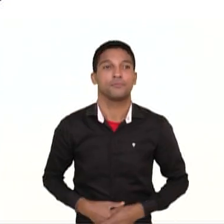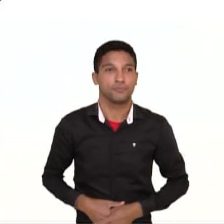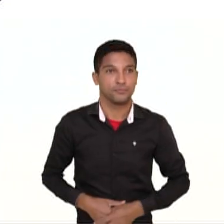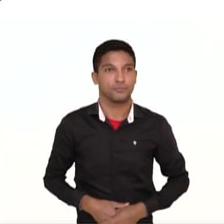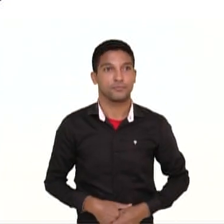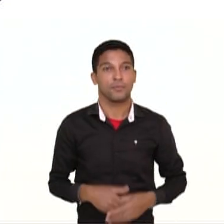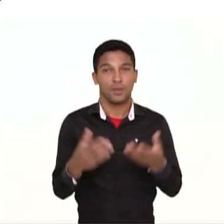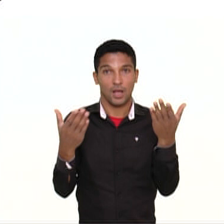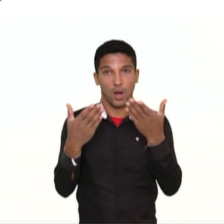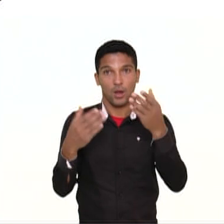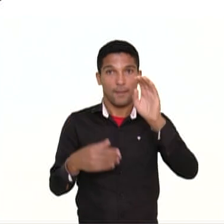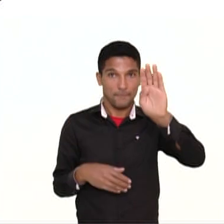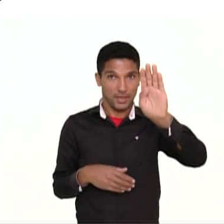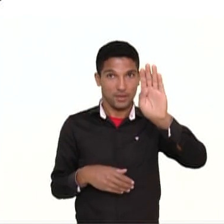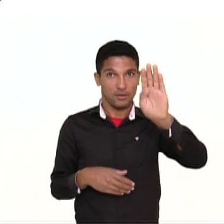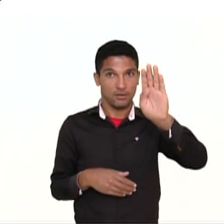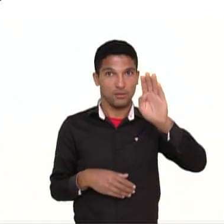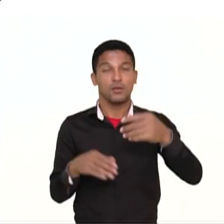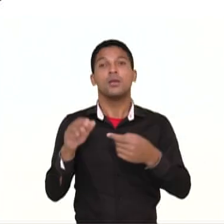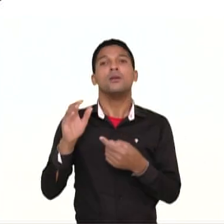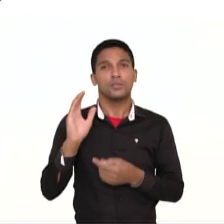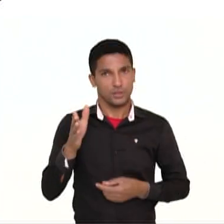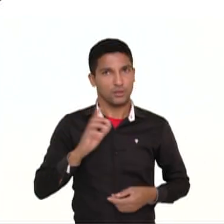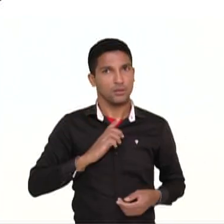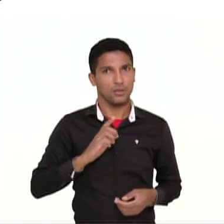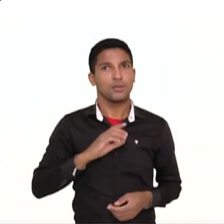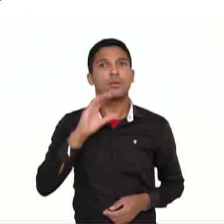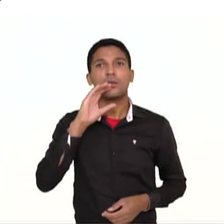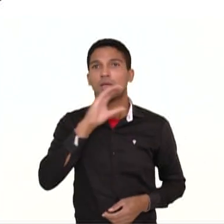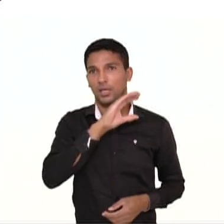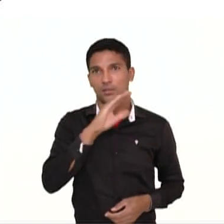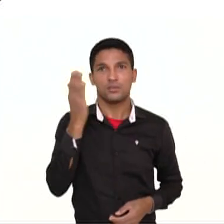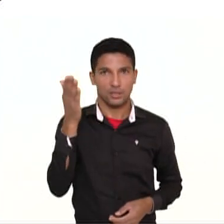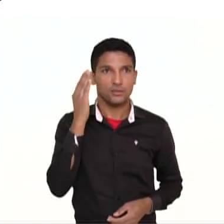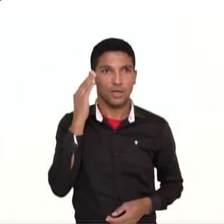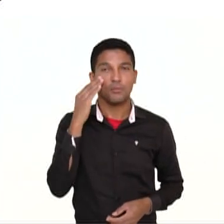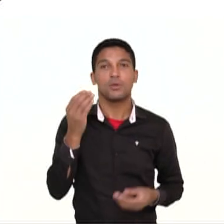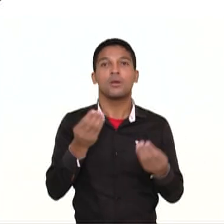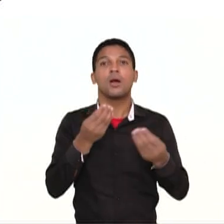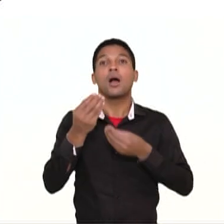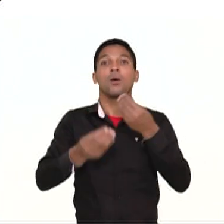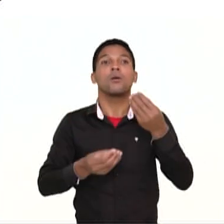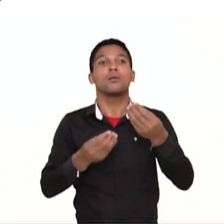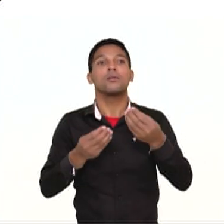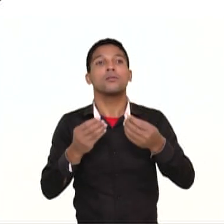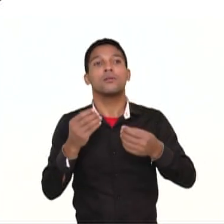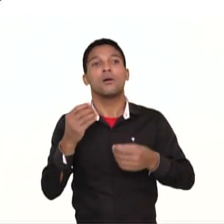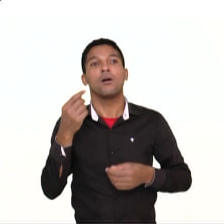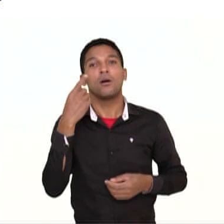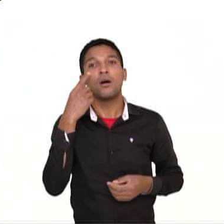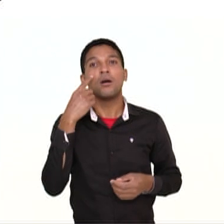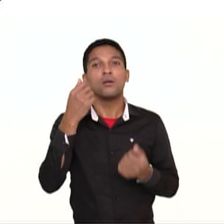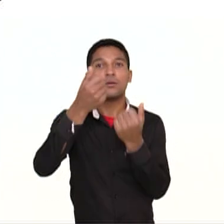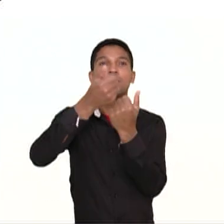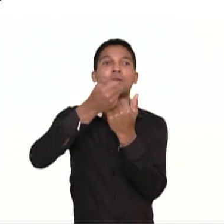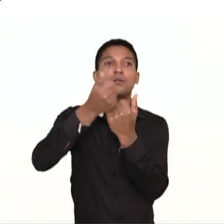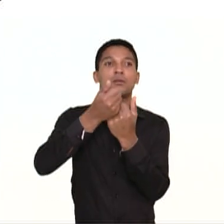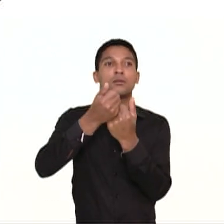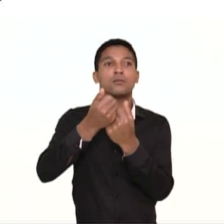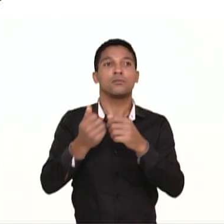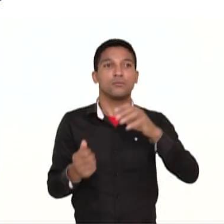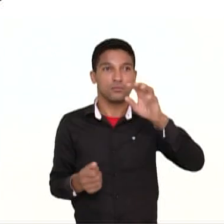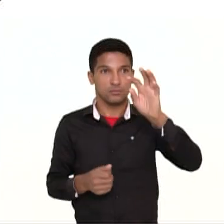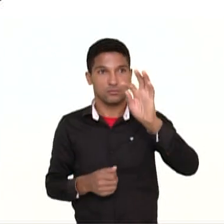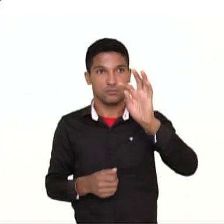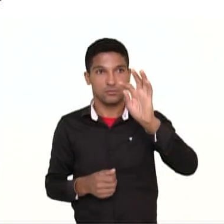qual é o horário que chega essa temperatura. Bom, tá lá 36, substitua no T. Substituindo o T aqui por 36, eu tenho 36 igual a menos H ao